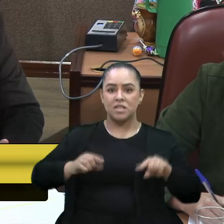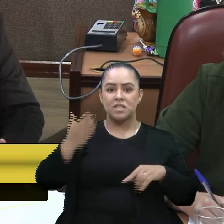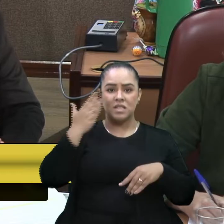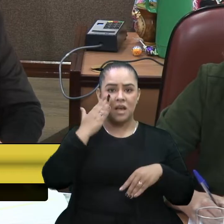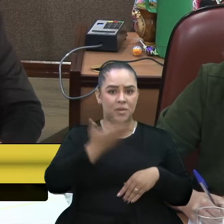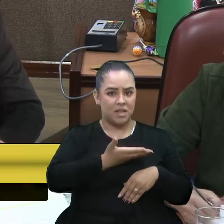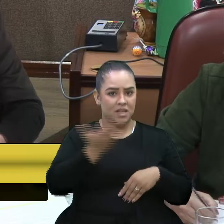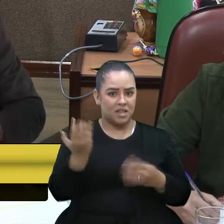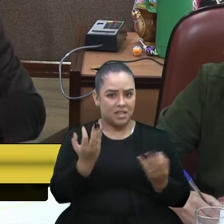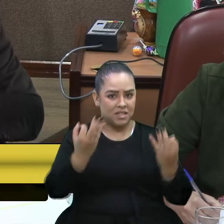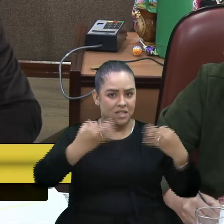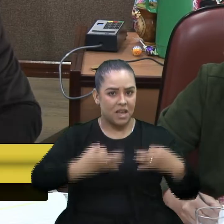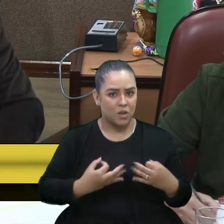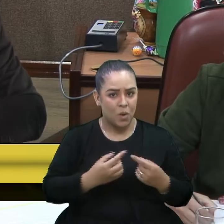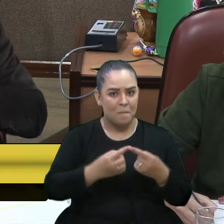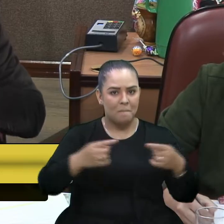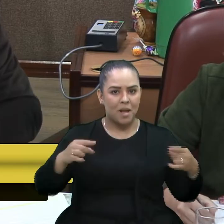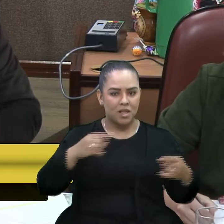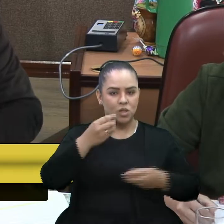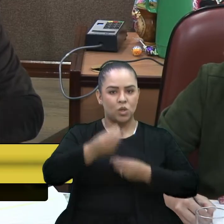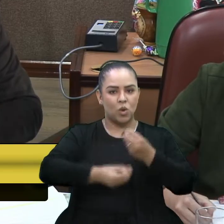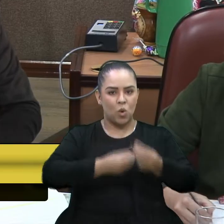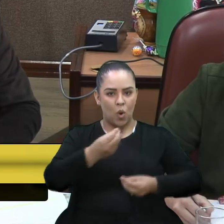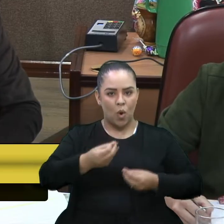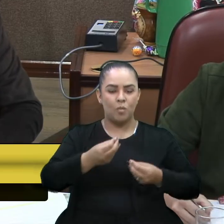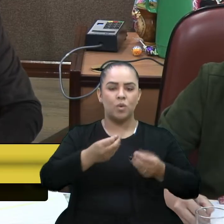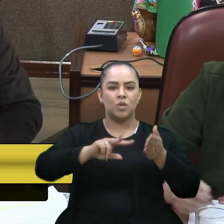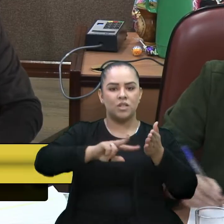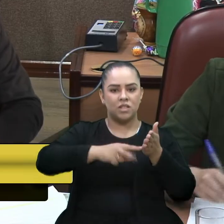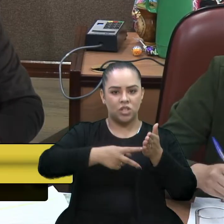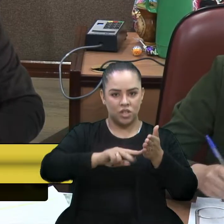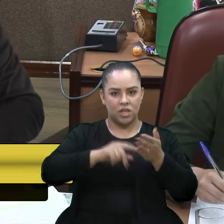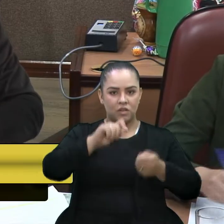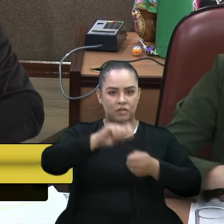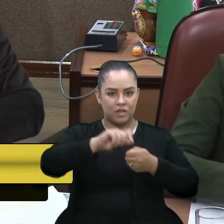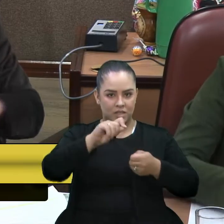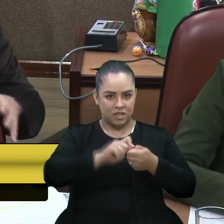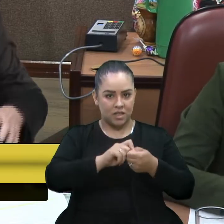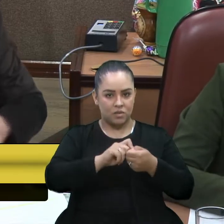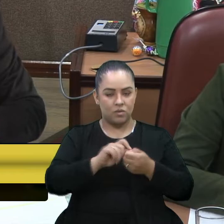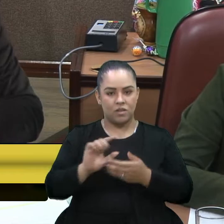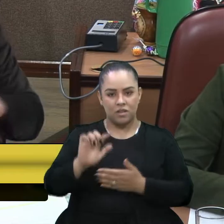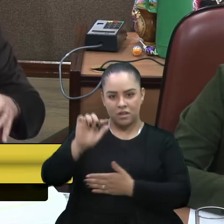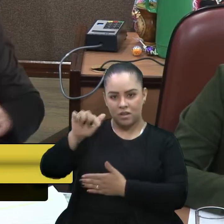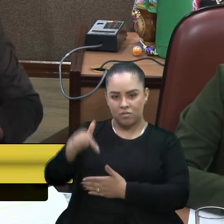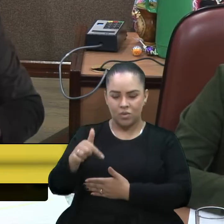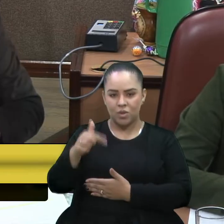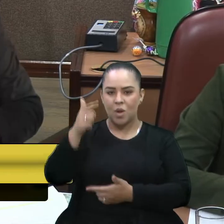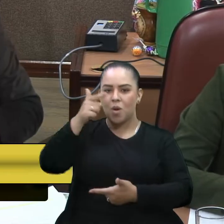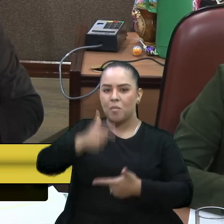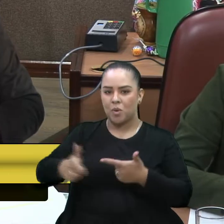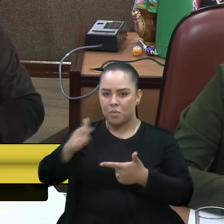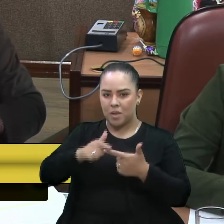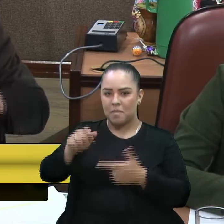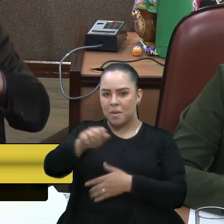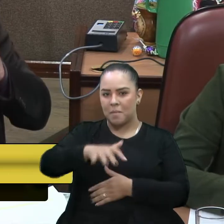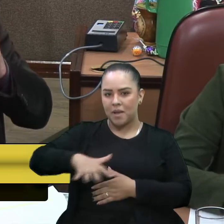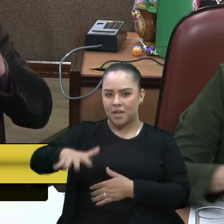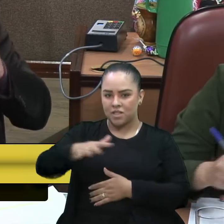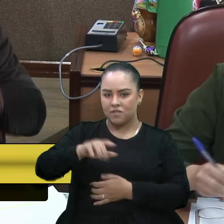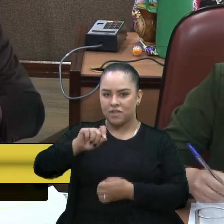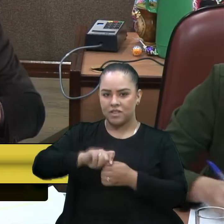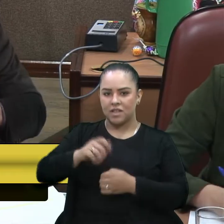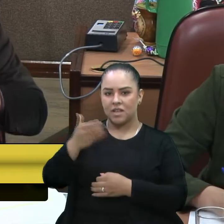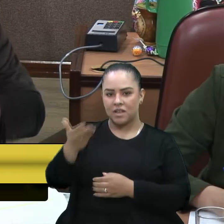direitos, mas a forma como o sindicato está agindo, ele perturba o ambiente e faz com